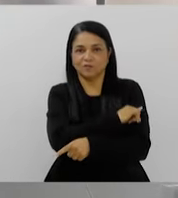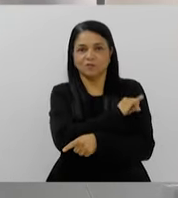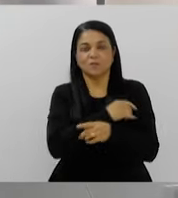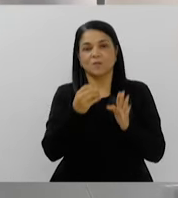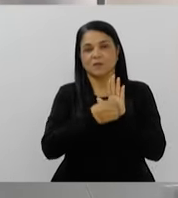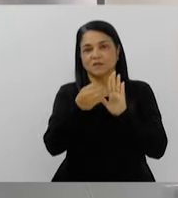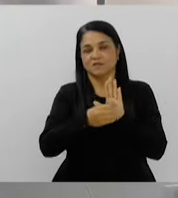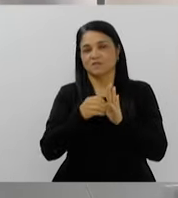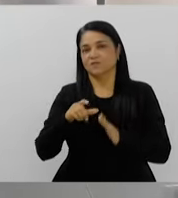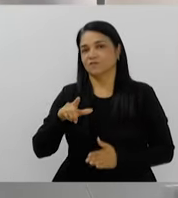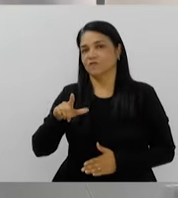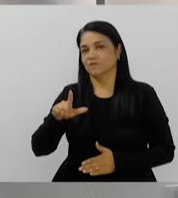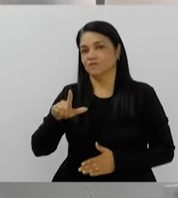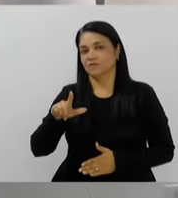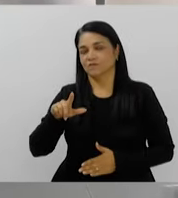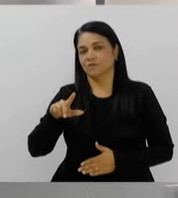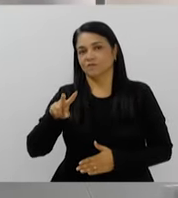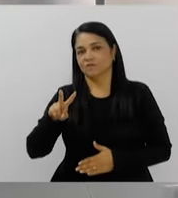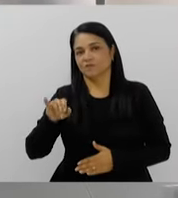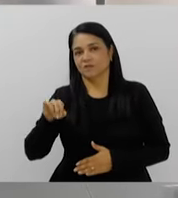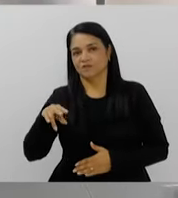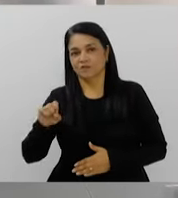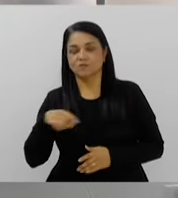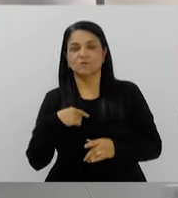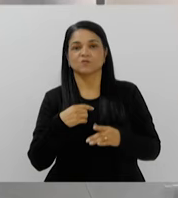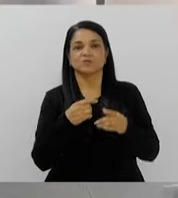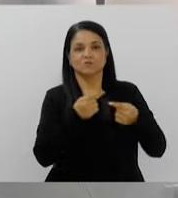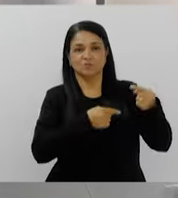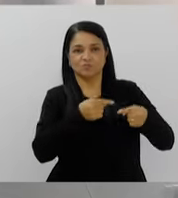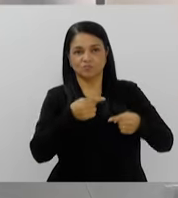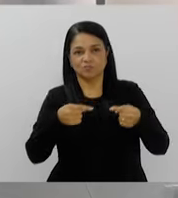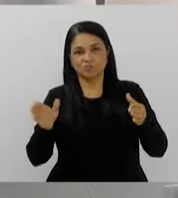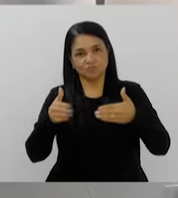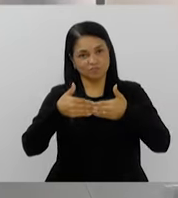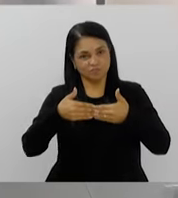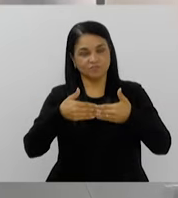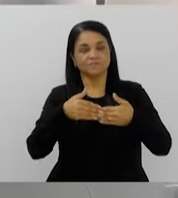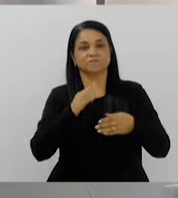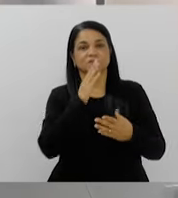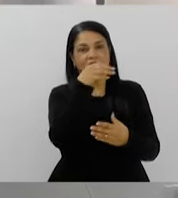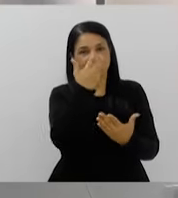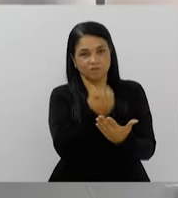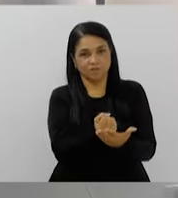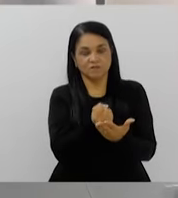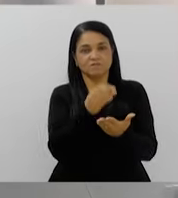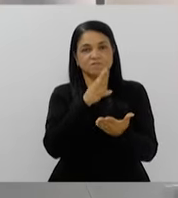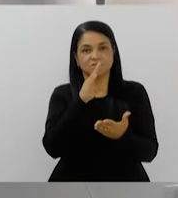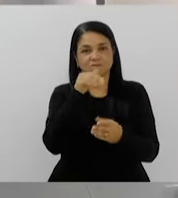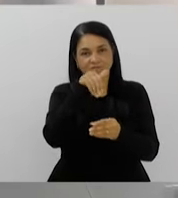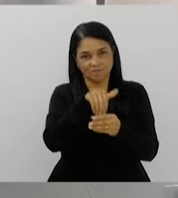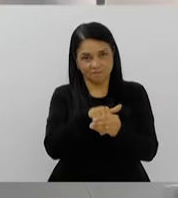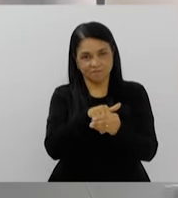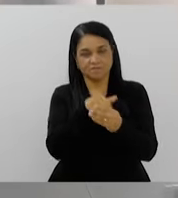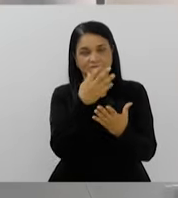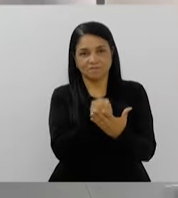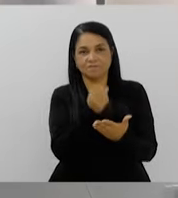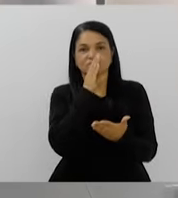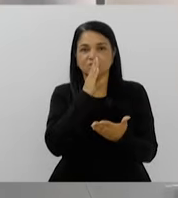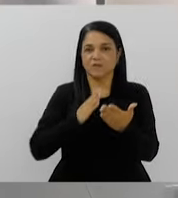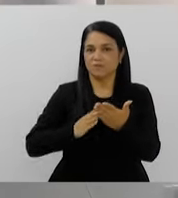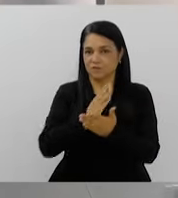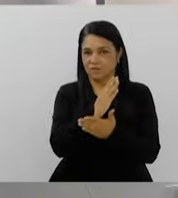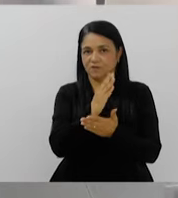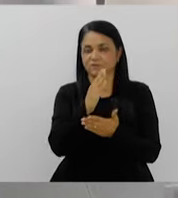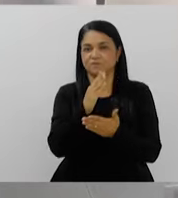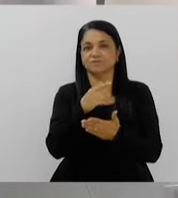pela constitucionalidade. Em discussão. Não havendo quem queira discutir, encerrada a discussão. Em votação, senhores que aprovam, permaneçam como estão.